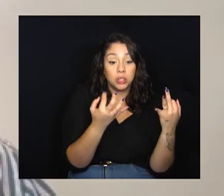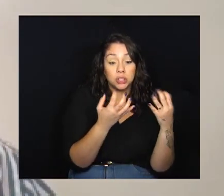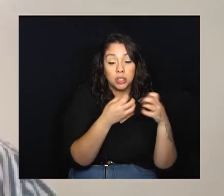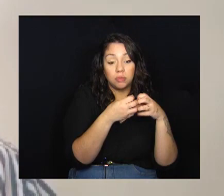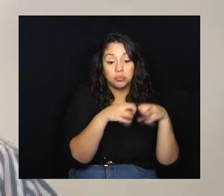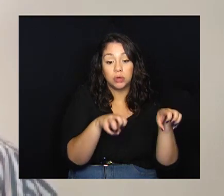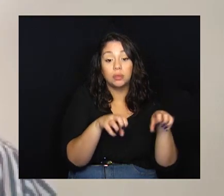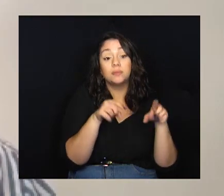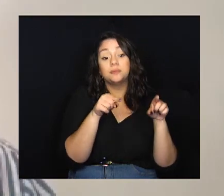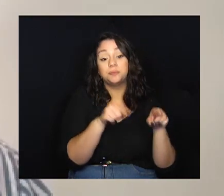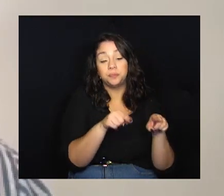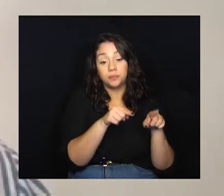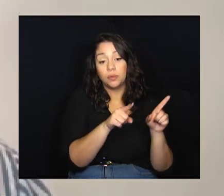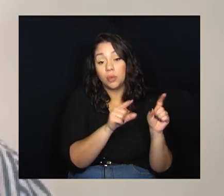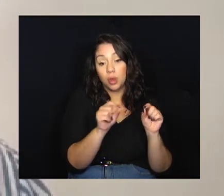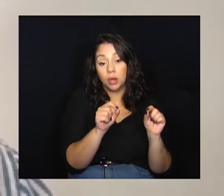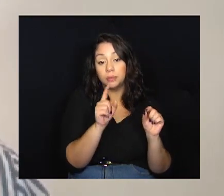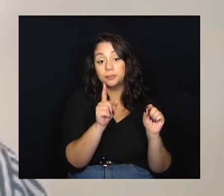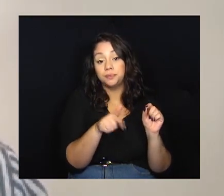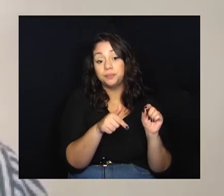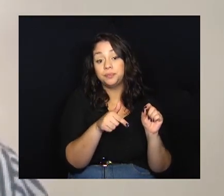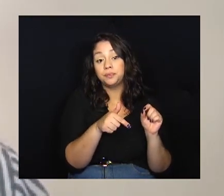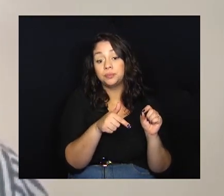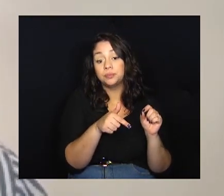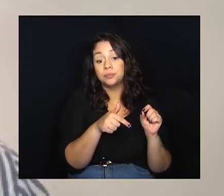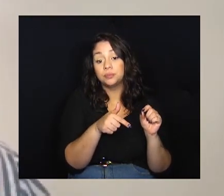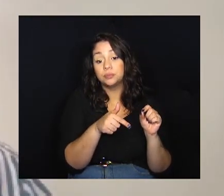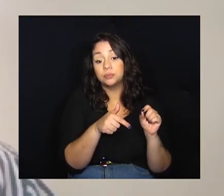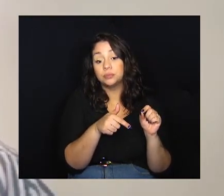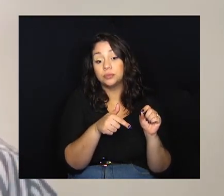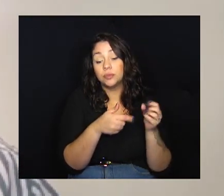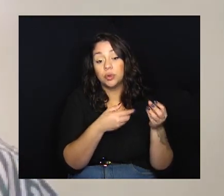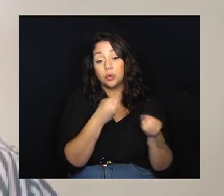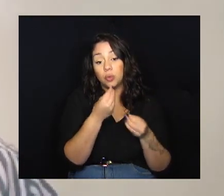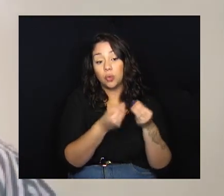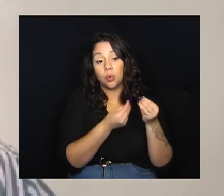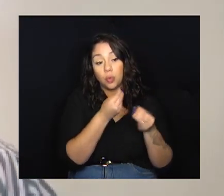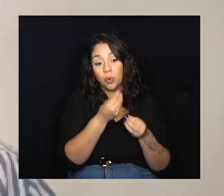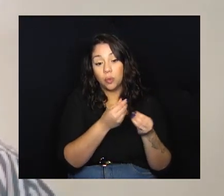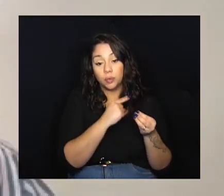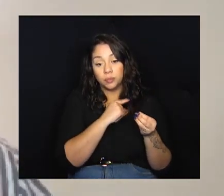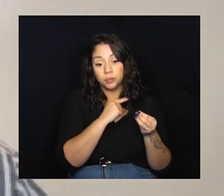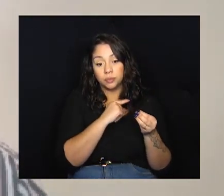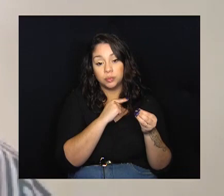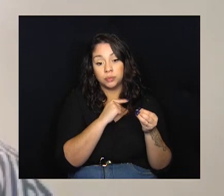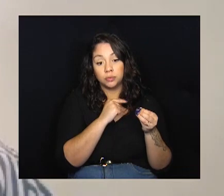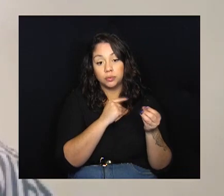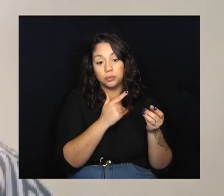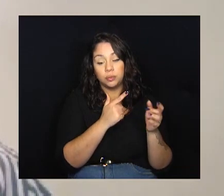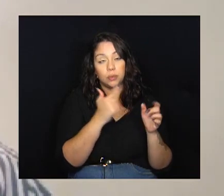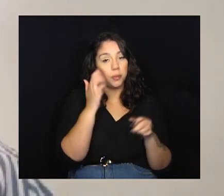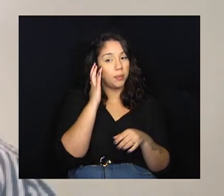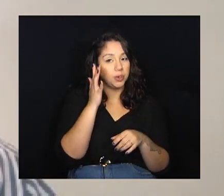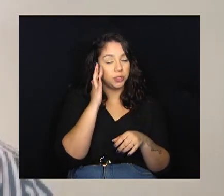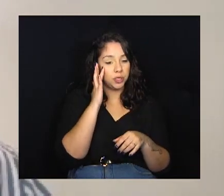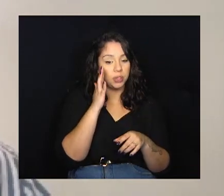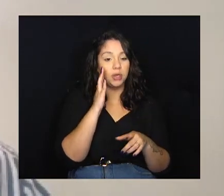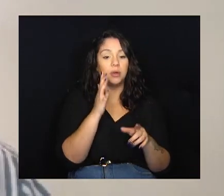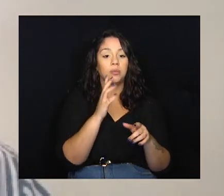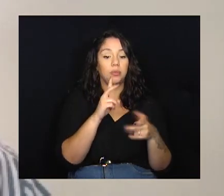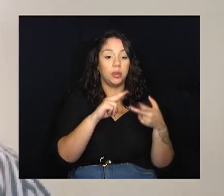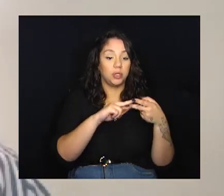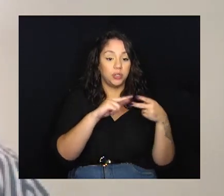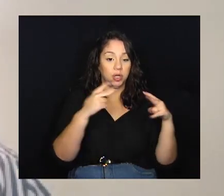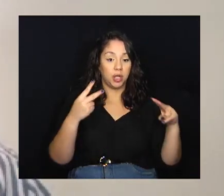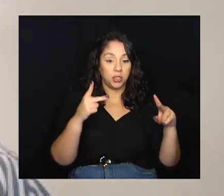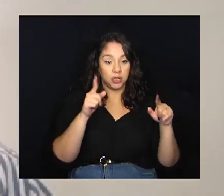aqui a gente tá falando na forma Como é escrito esse material genético seriam troca de letrinhas pensa com o nosso material genético é